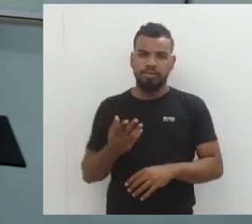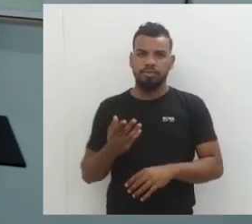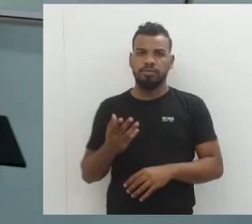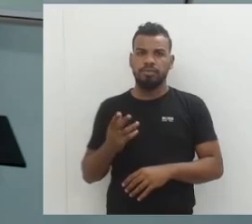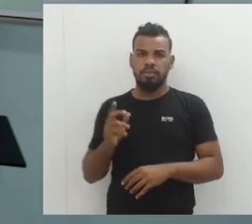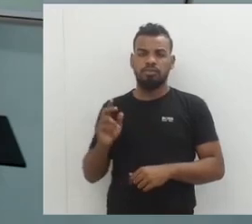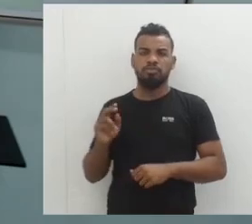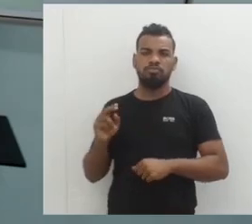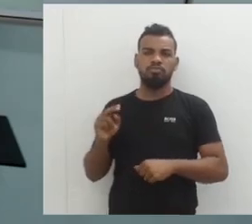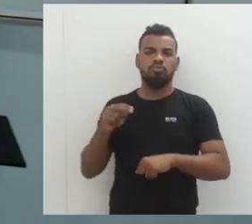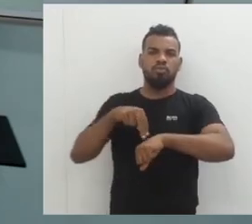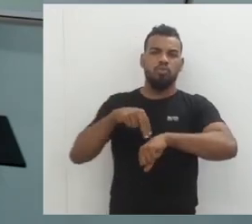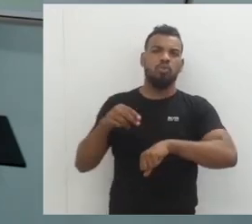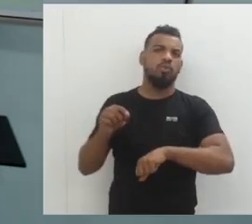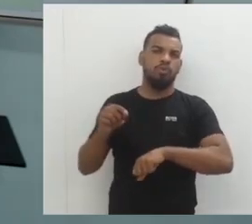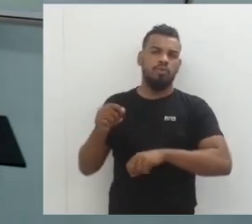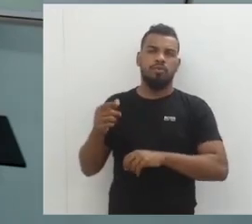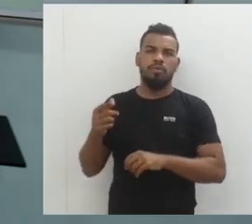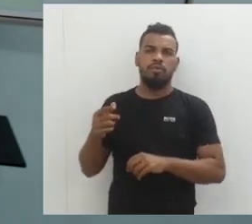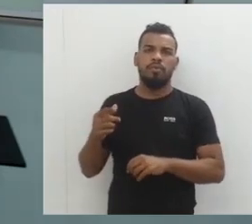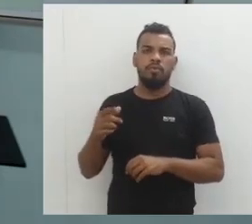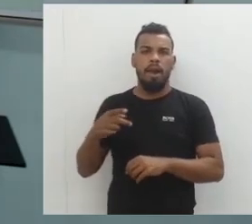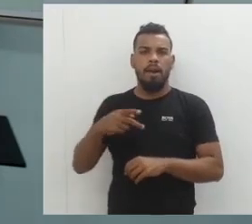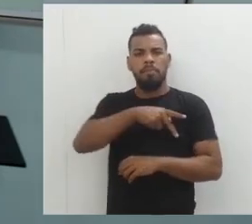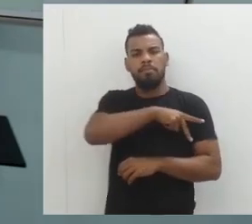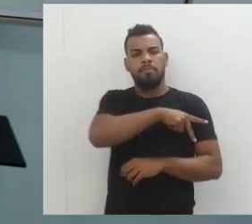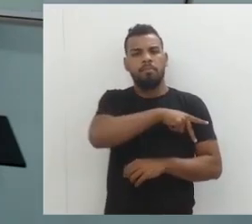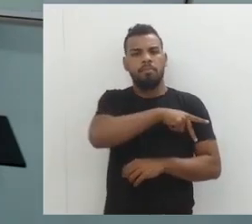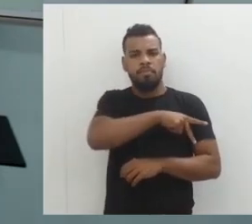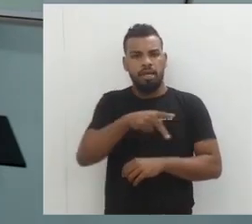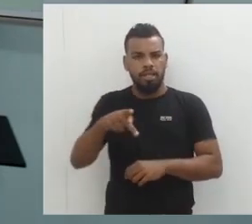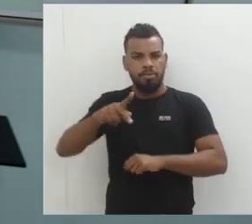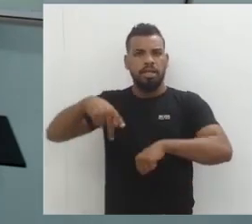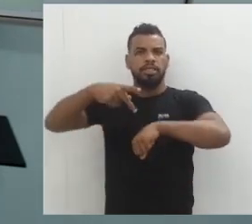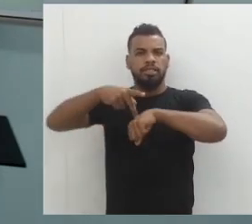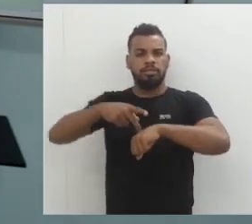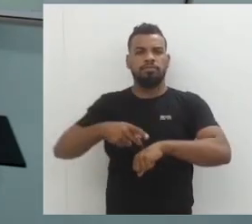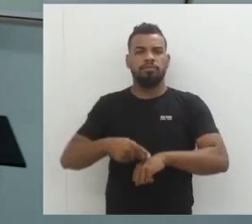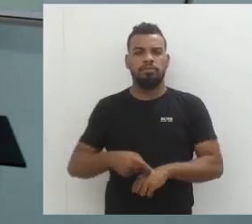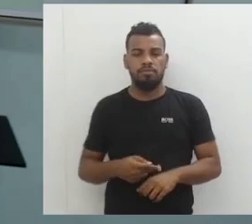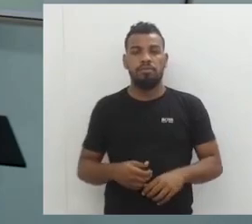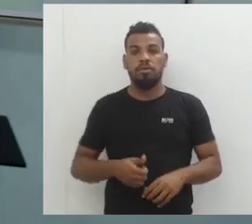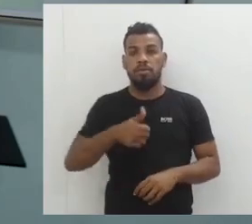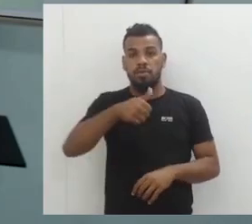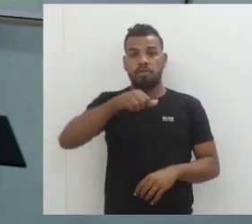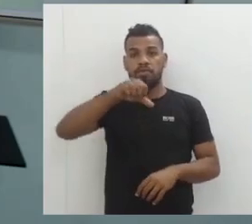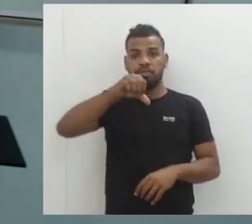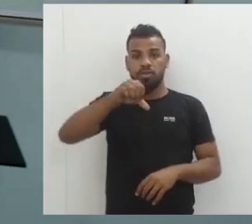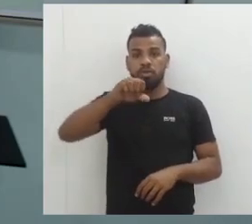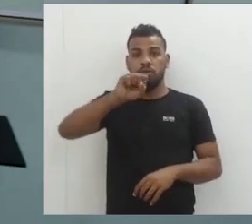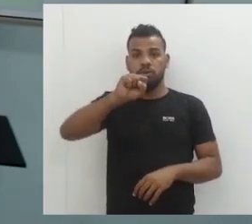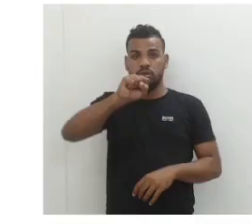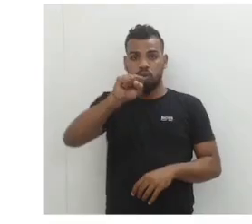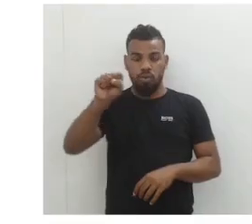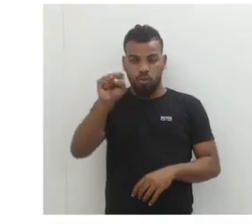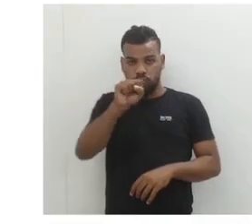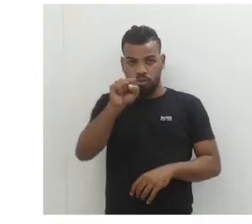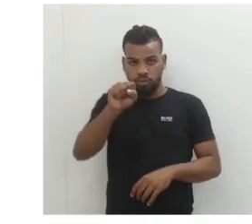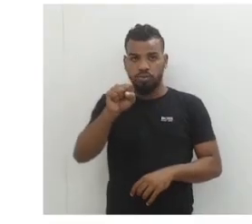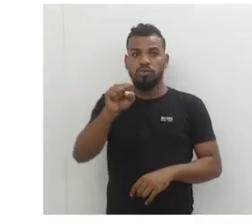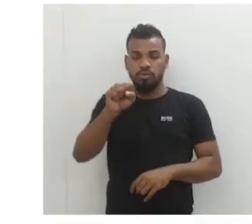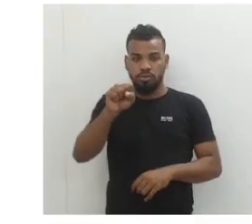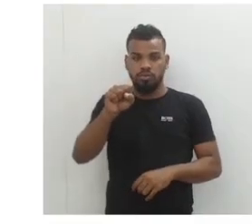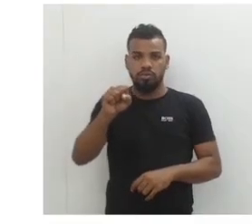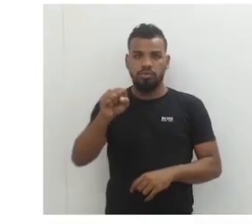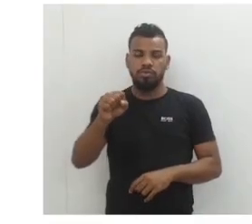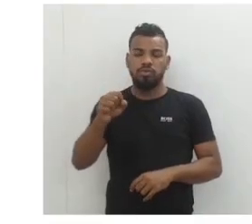sendo eleito como presidente do país. Em 1988,